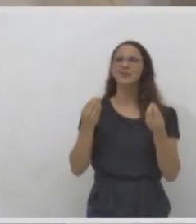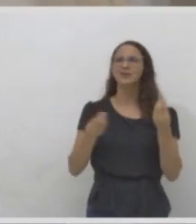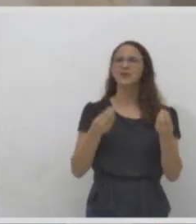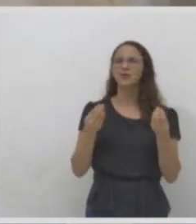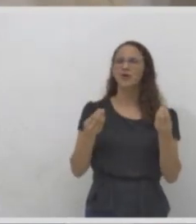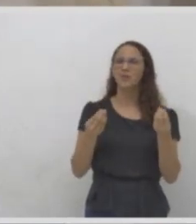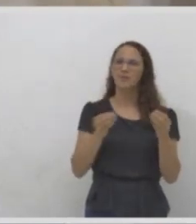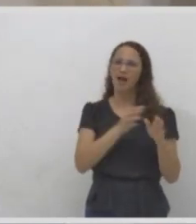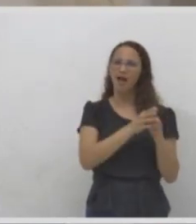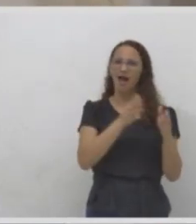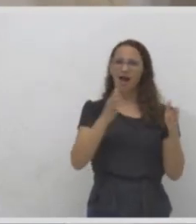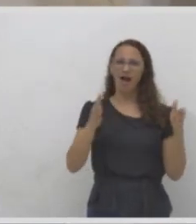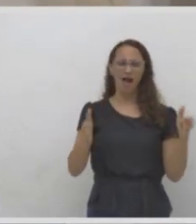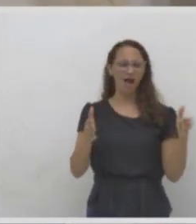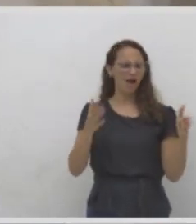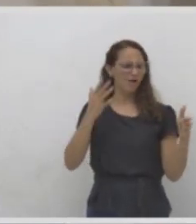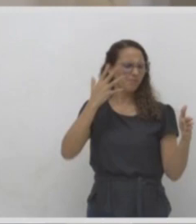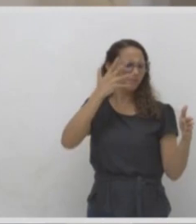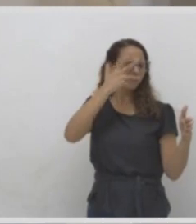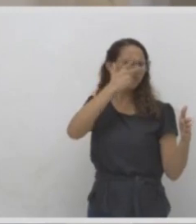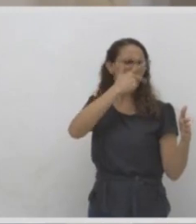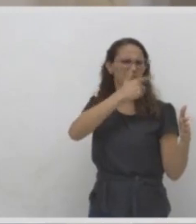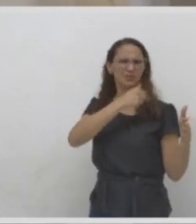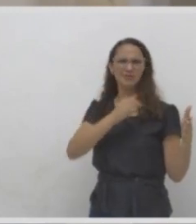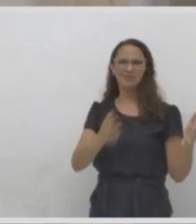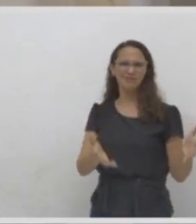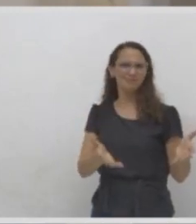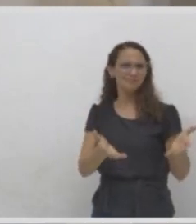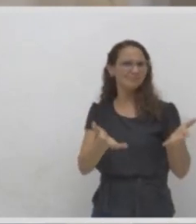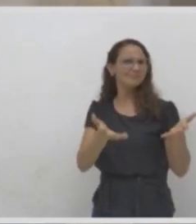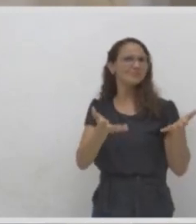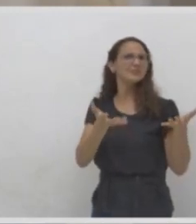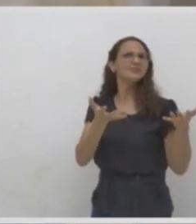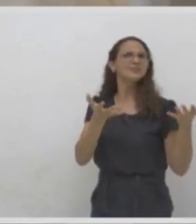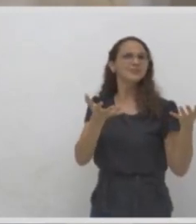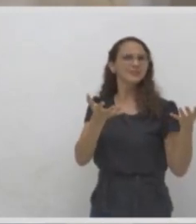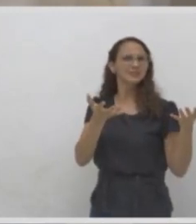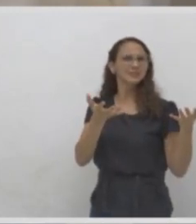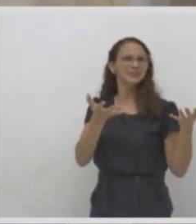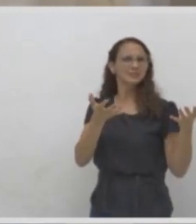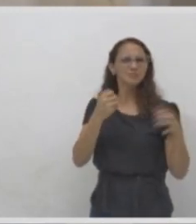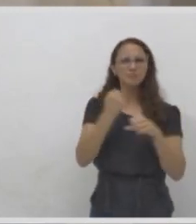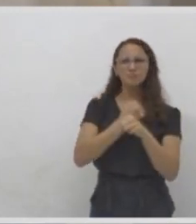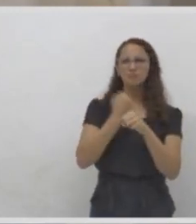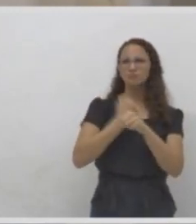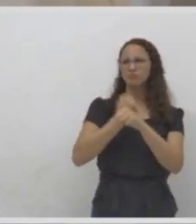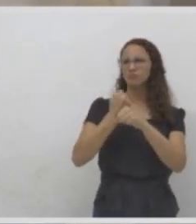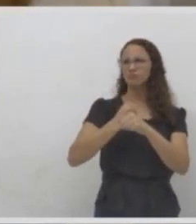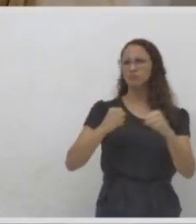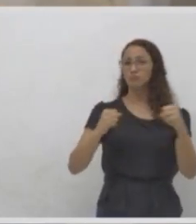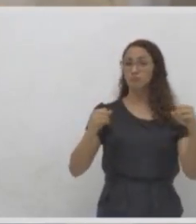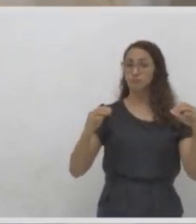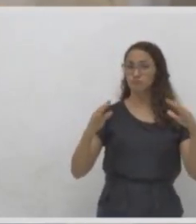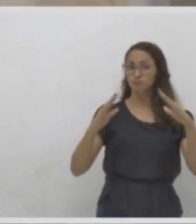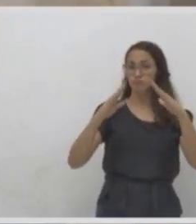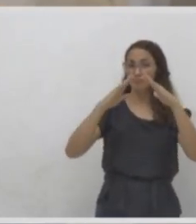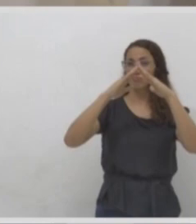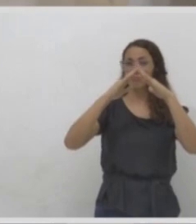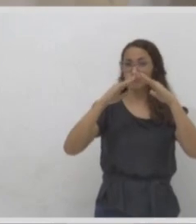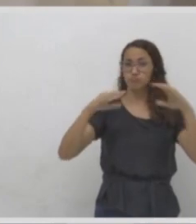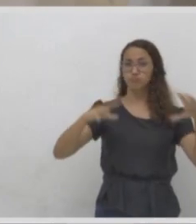Belle Époque, o belo, tá? Tende a exaltar o que foi construído, né? Os grandes